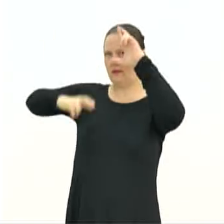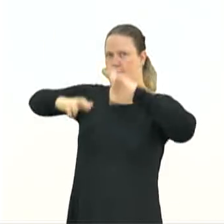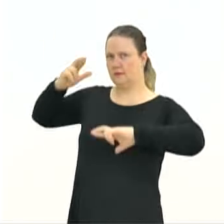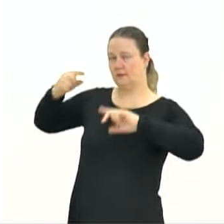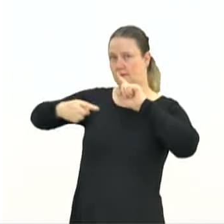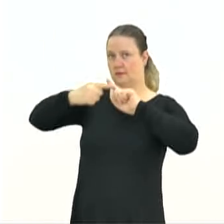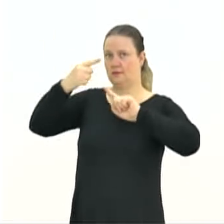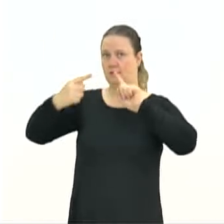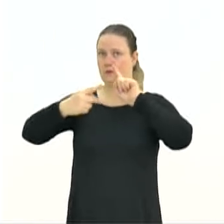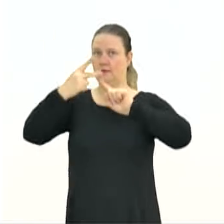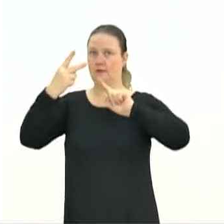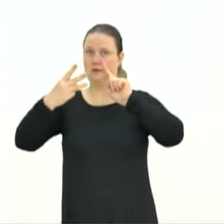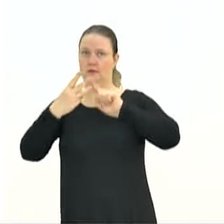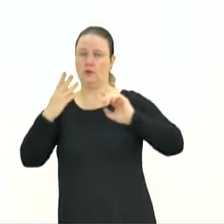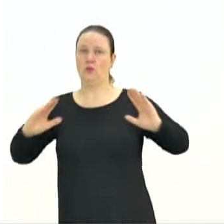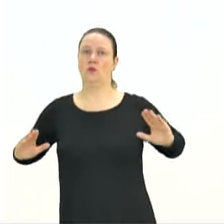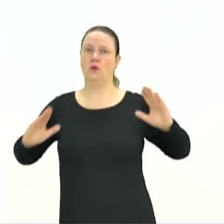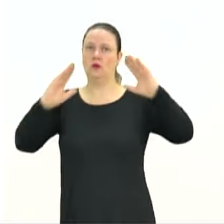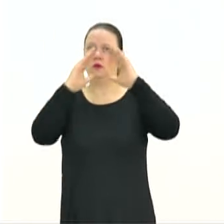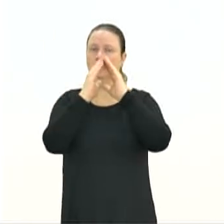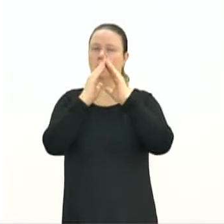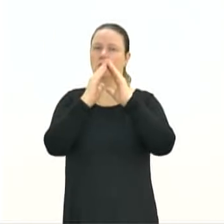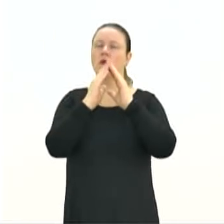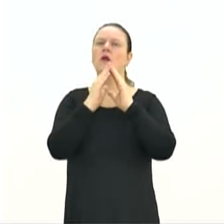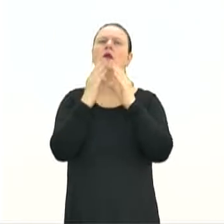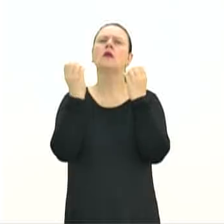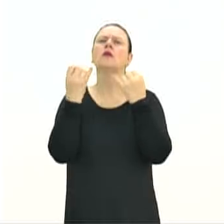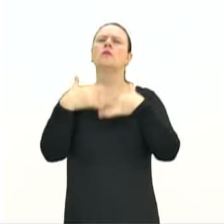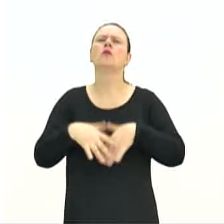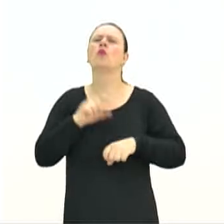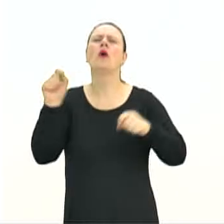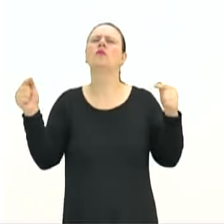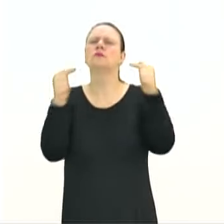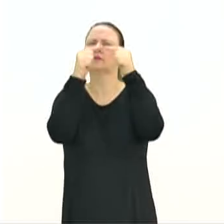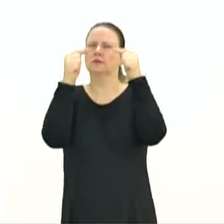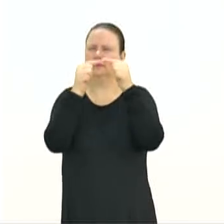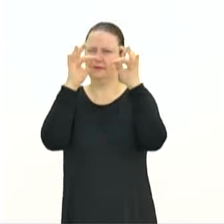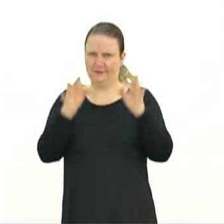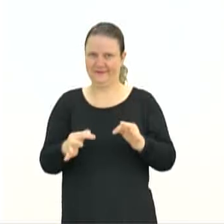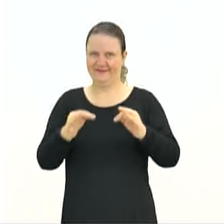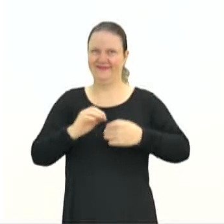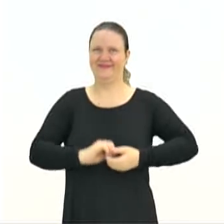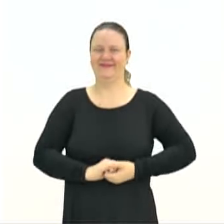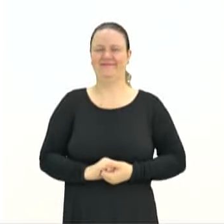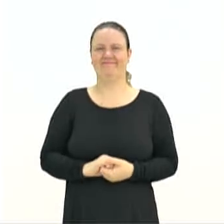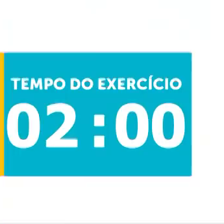3 exemplos de pirâmides com as 3 cadeias e diga qual pertence a qual.